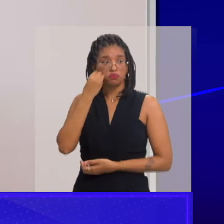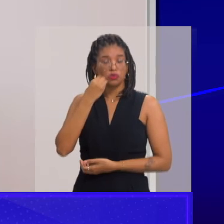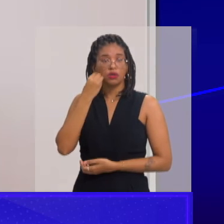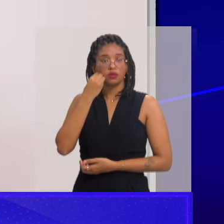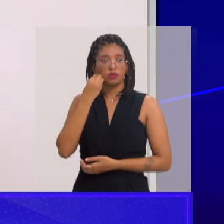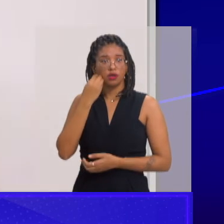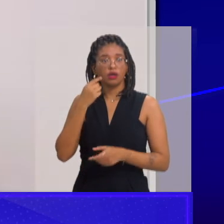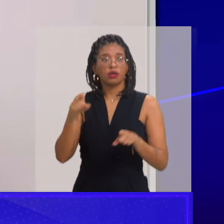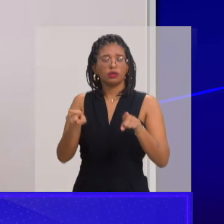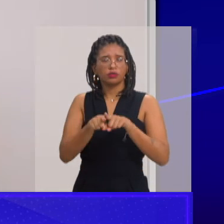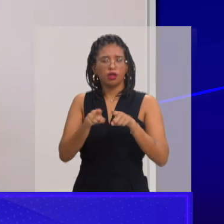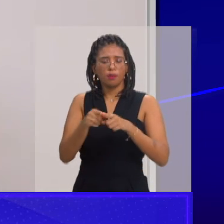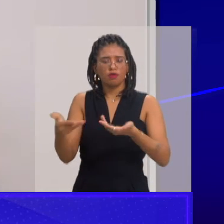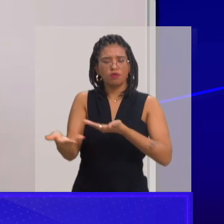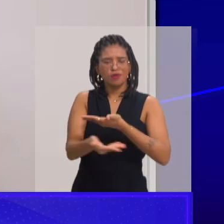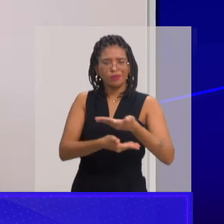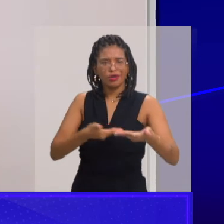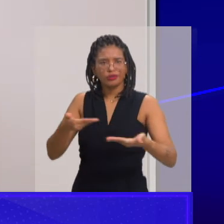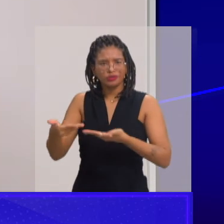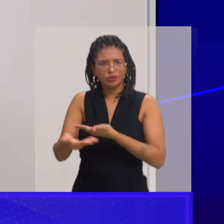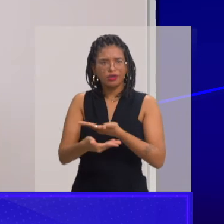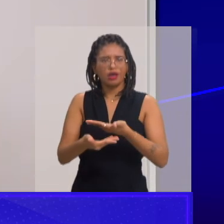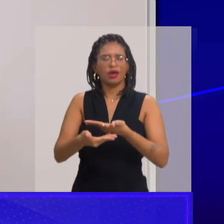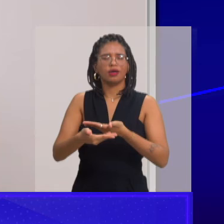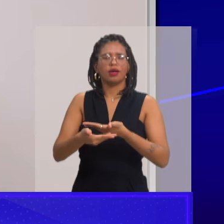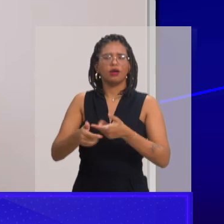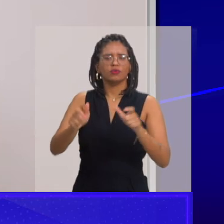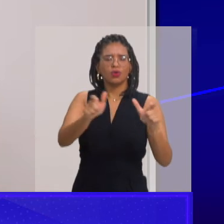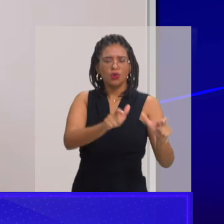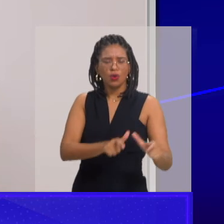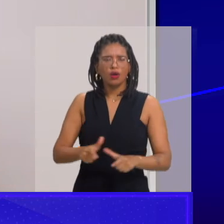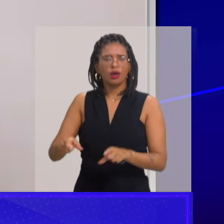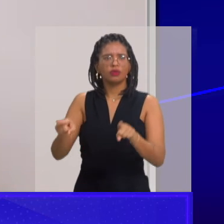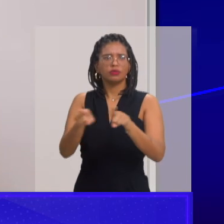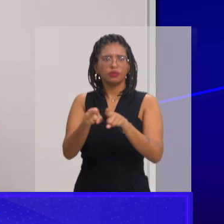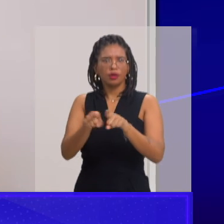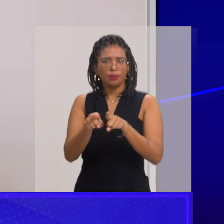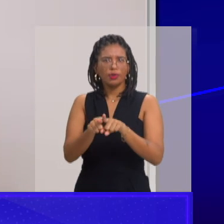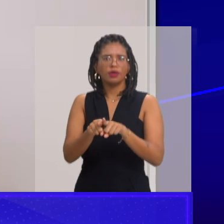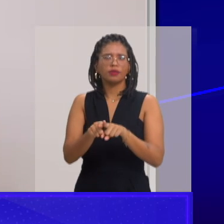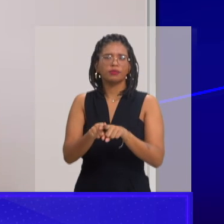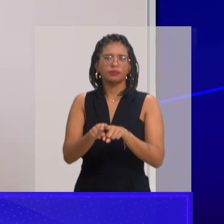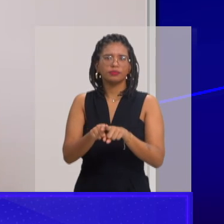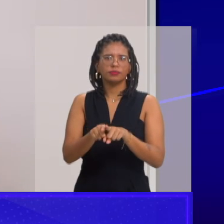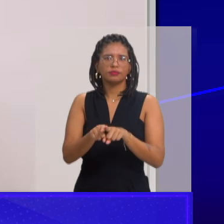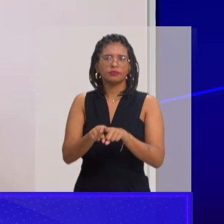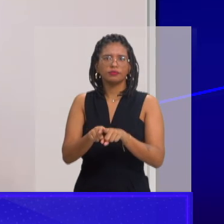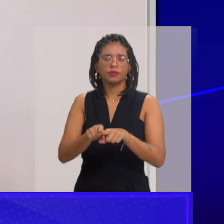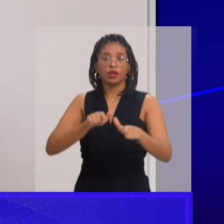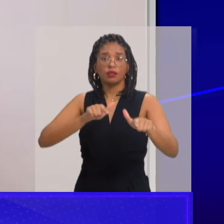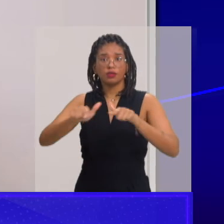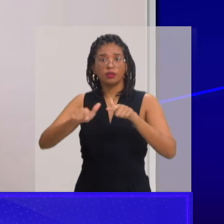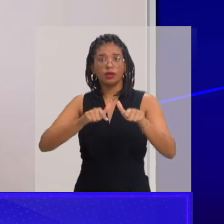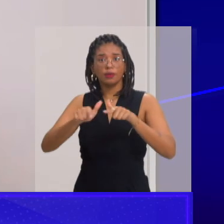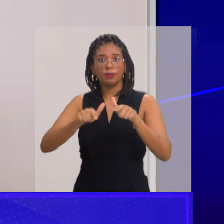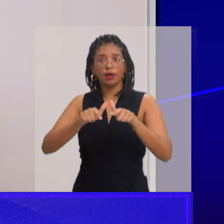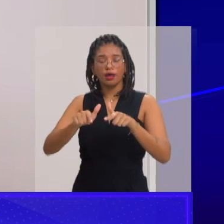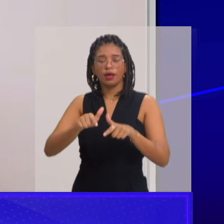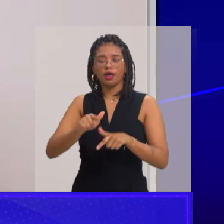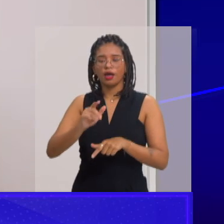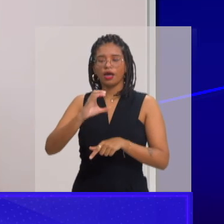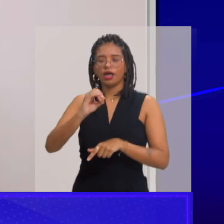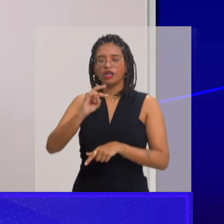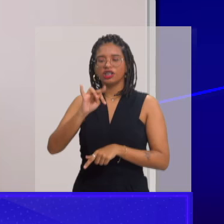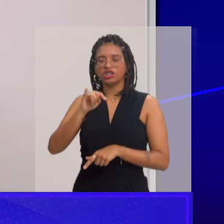e hoje eu tenho o prazer de, além de compartilhar processos educativos, também compartilhar espaços